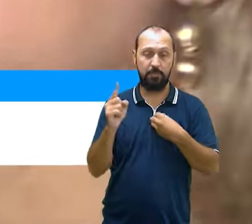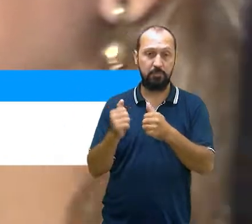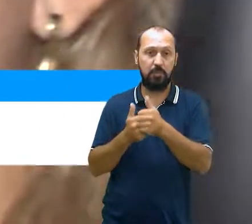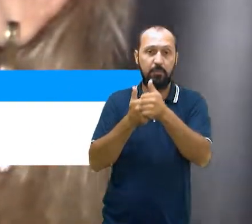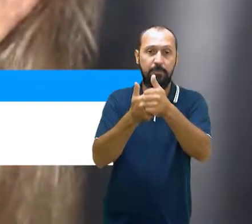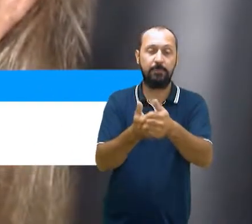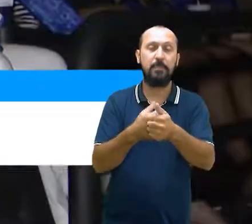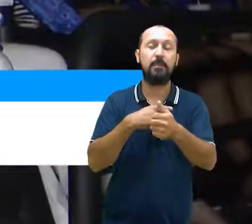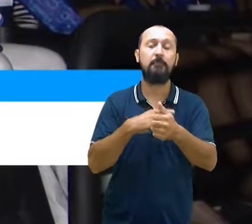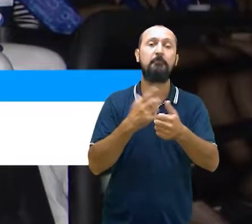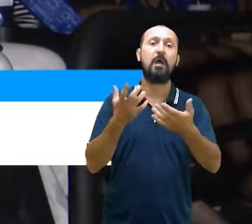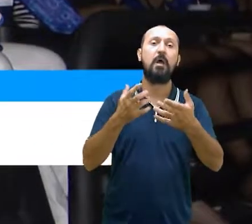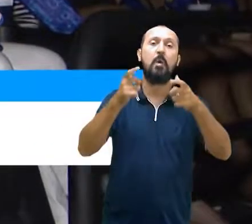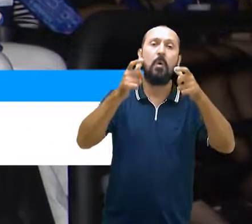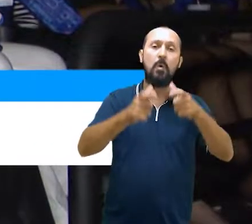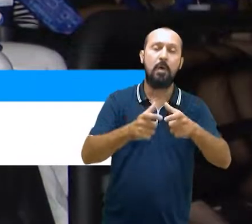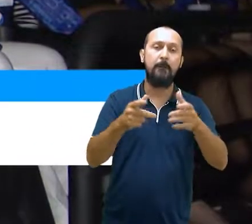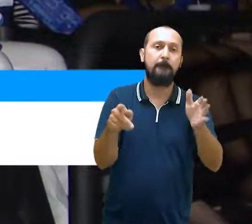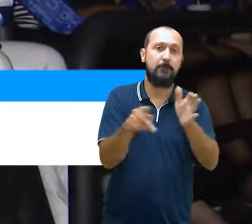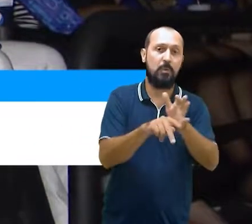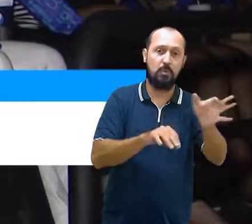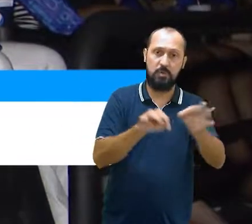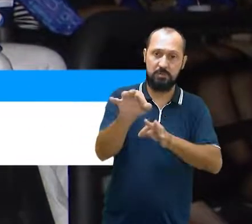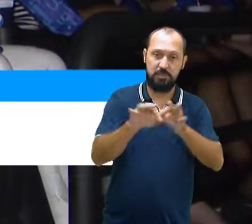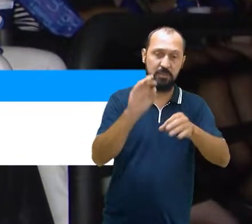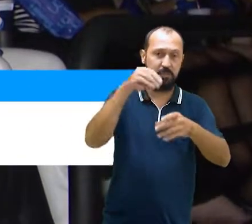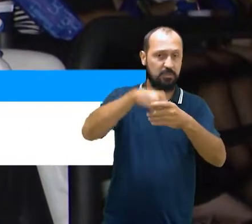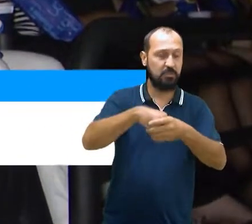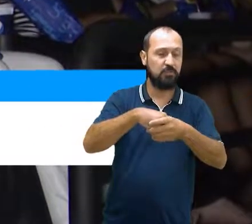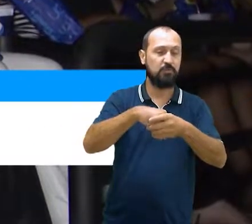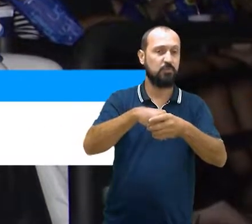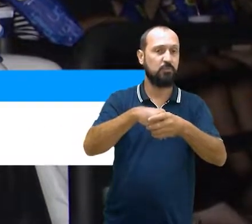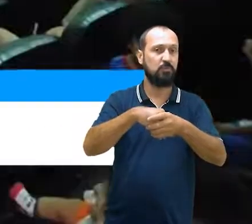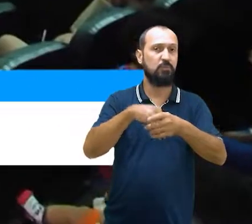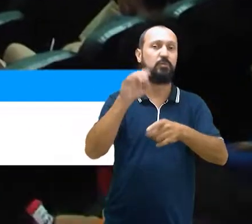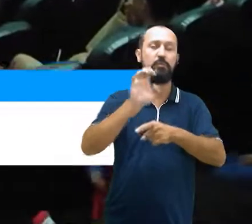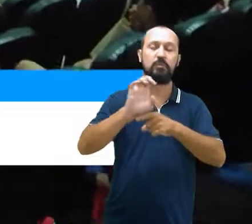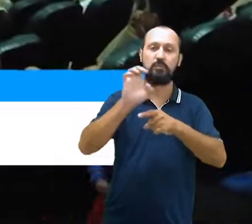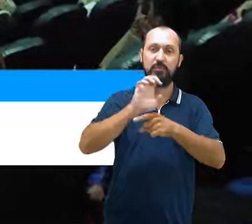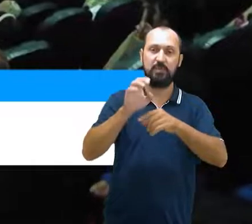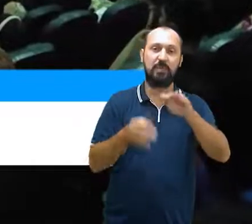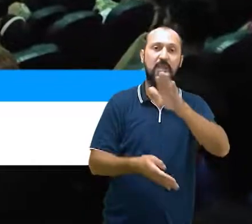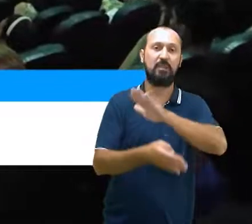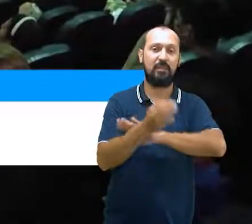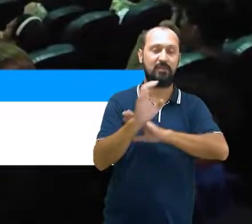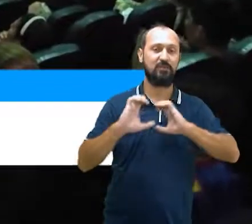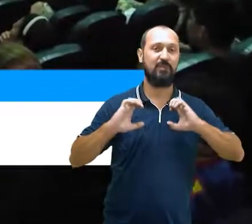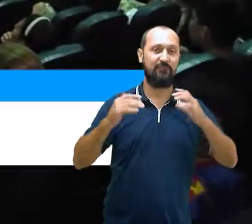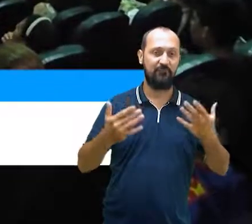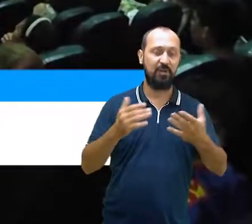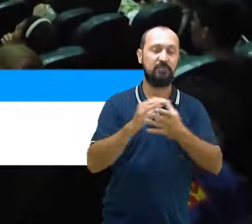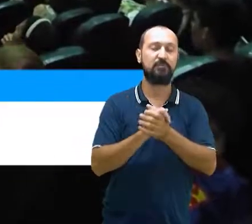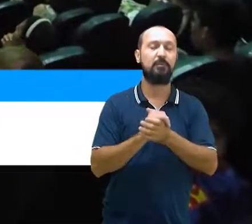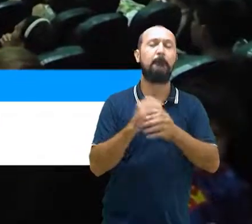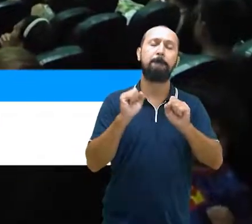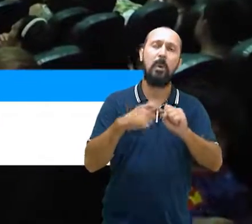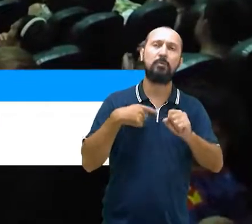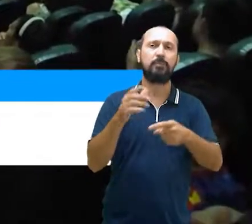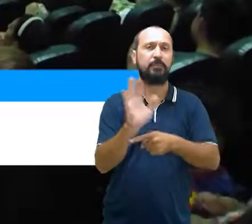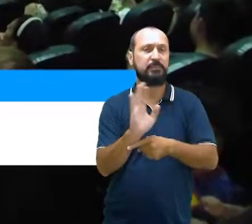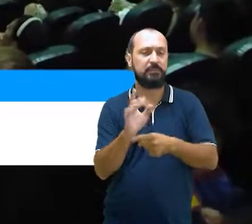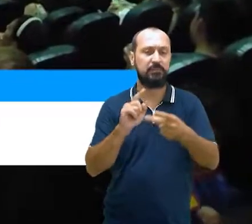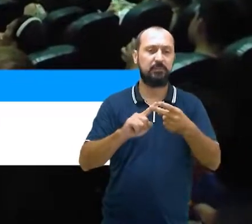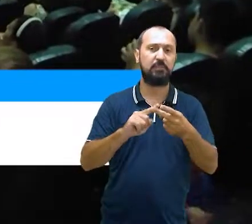a um acompanhante o direito a meia entrada e eventos realizados aqui no estado. A intenção é que o benefício seja válido